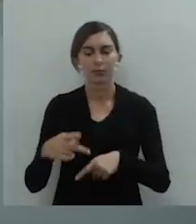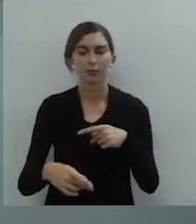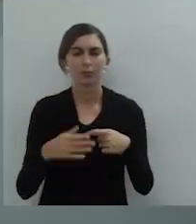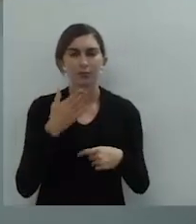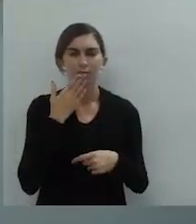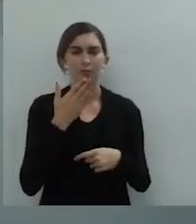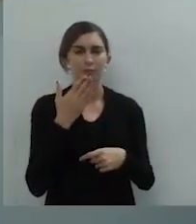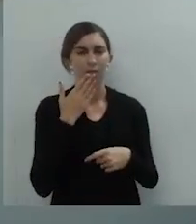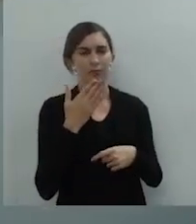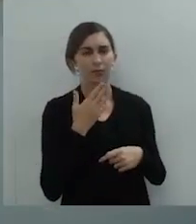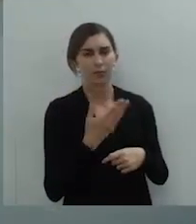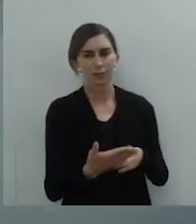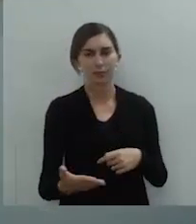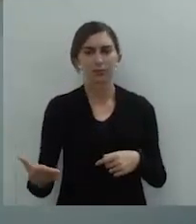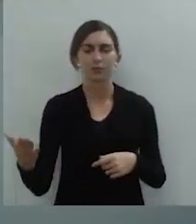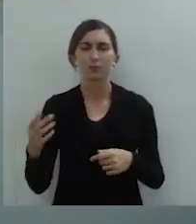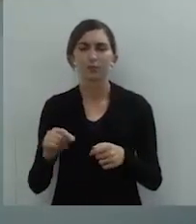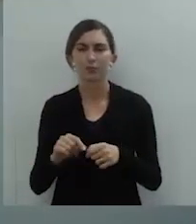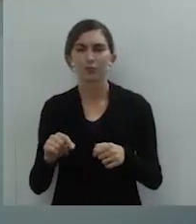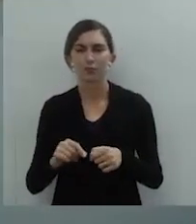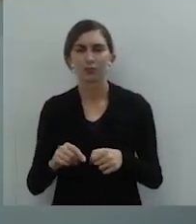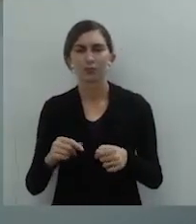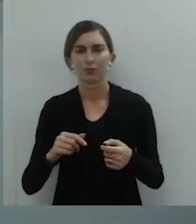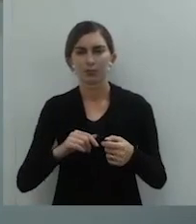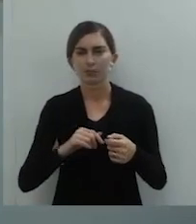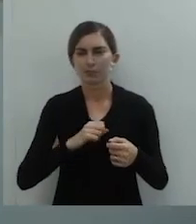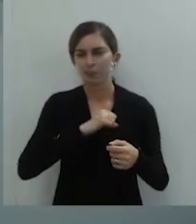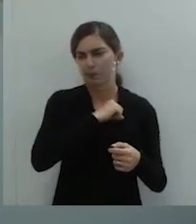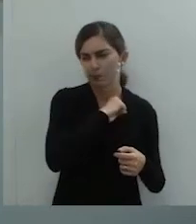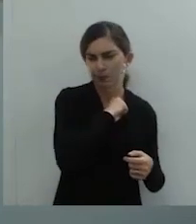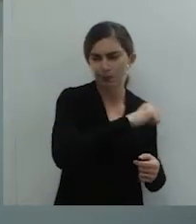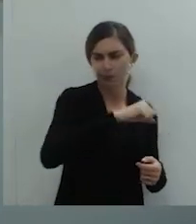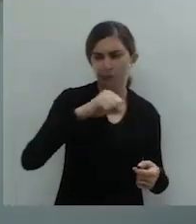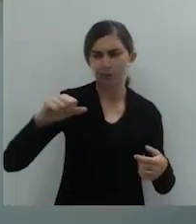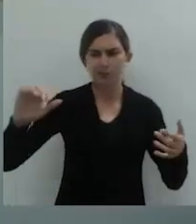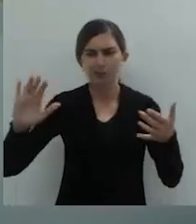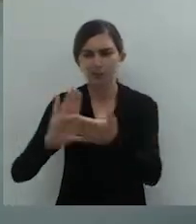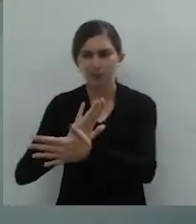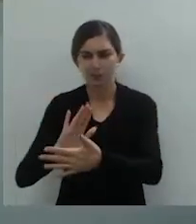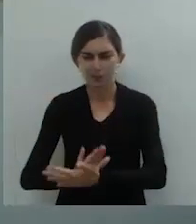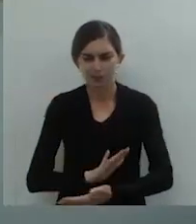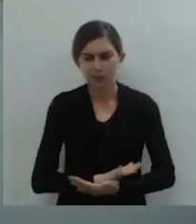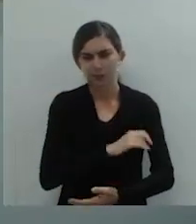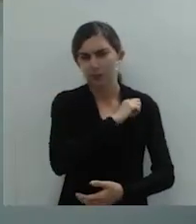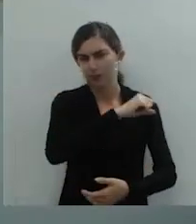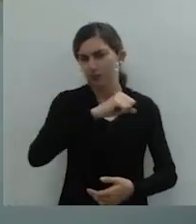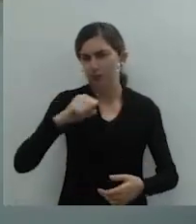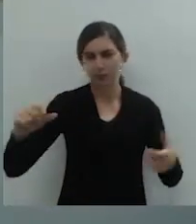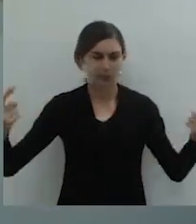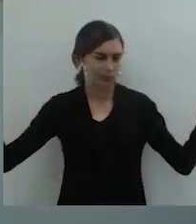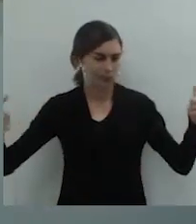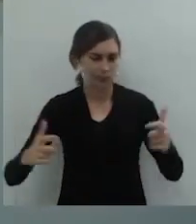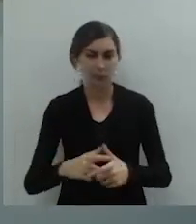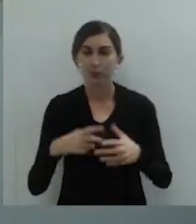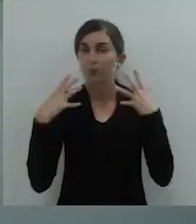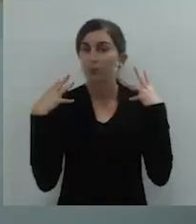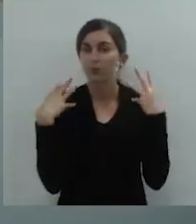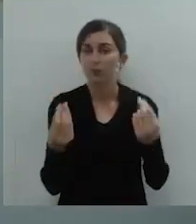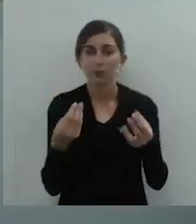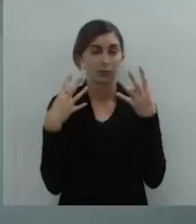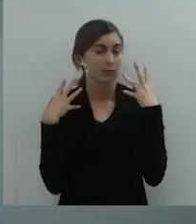indígenas. Eles foram exterminados também. Nós tínhamos muitos